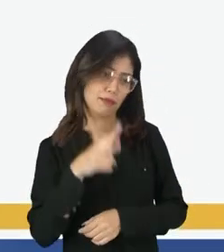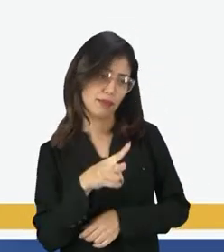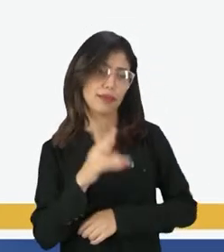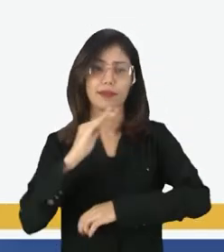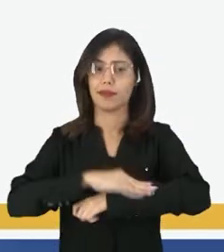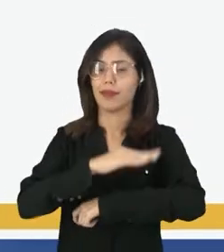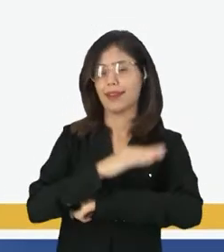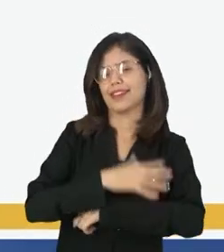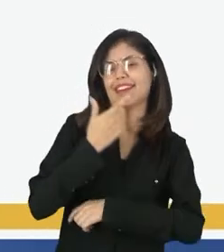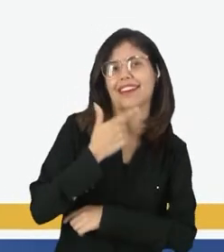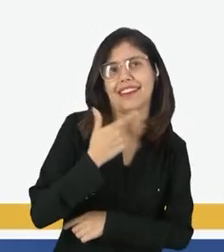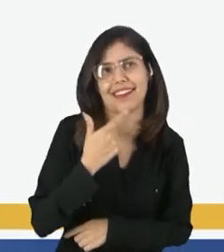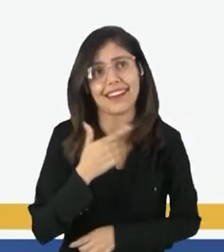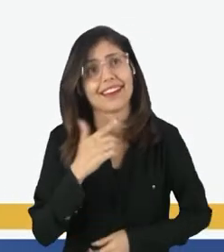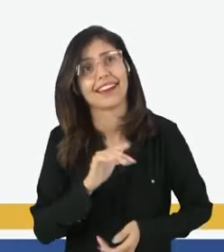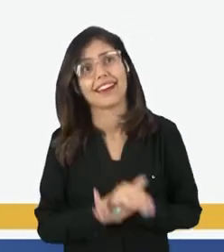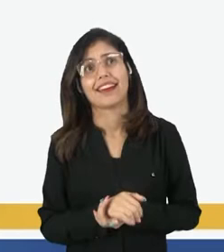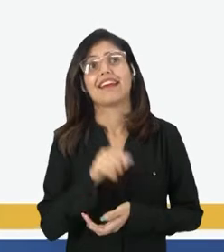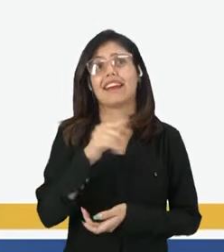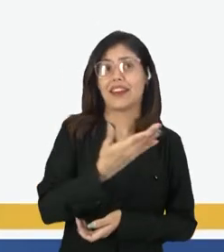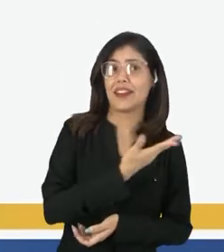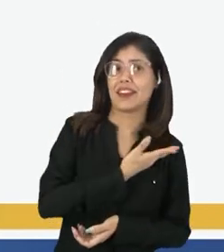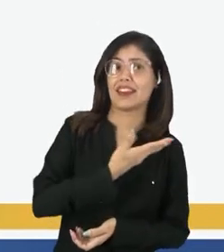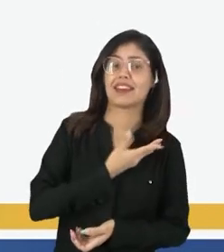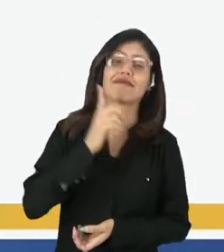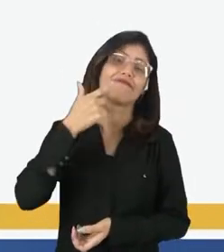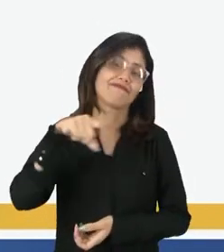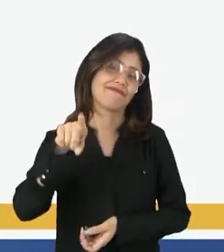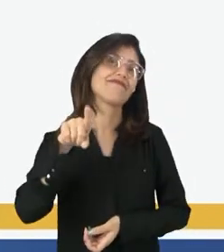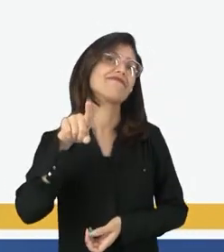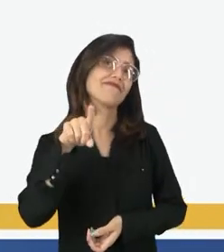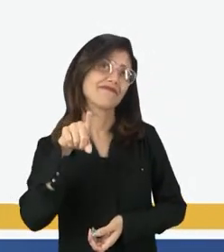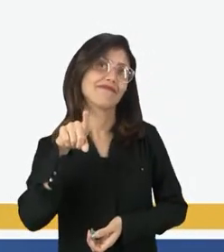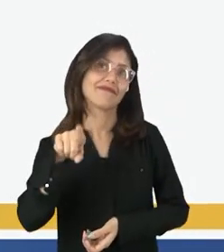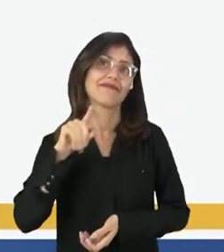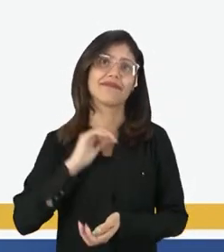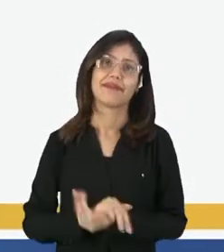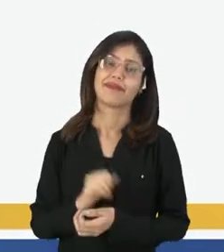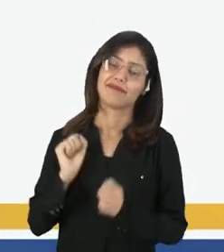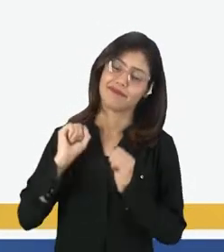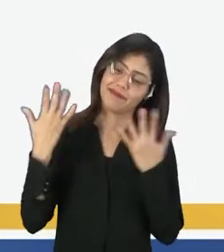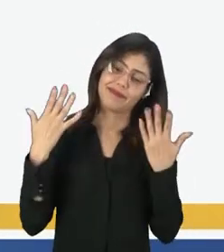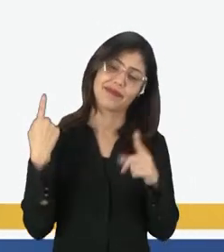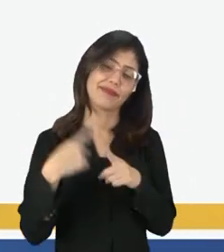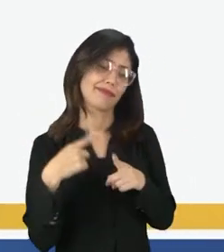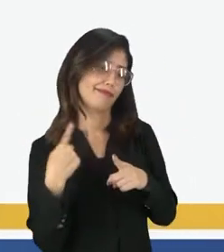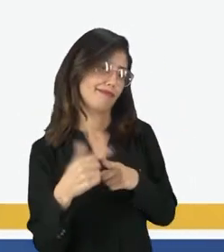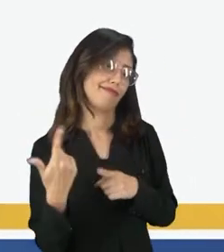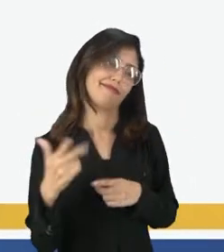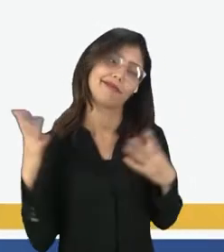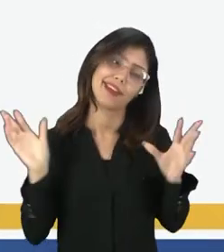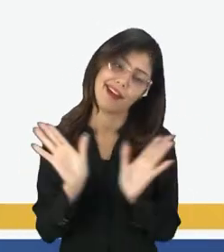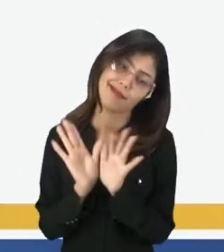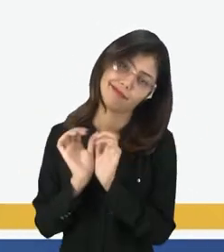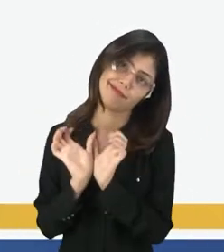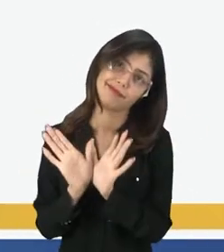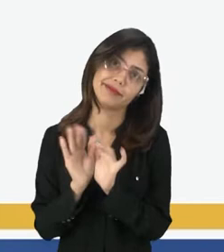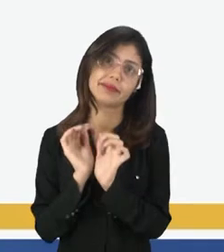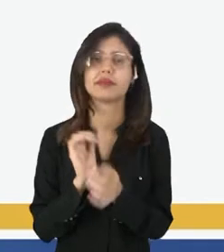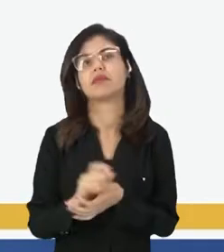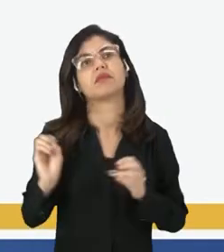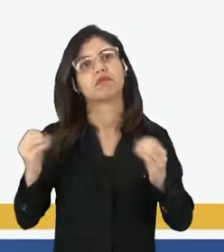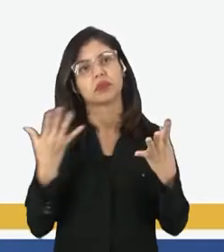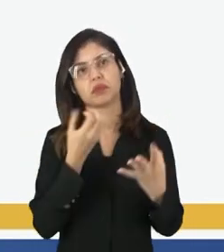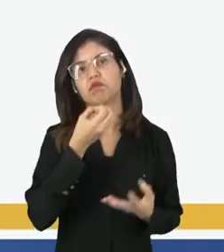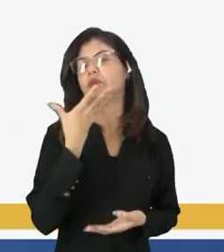zombar dele é amigo sábado você não pode ir a festas amigo urubu no céu hoje não tem asas e